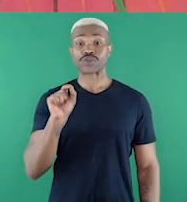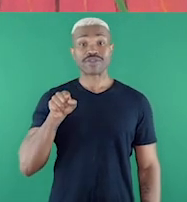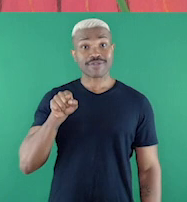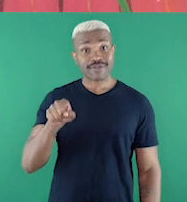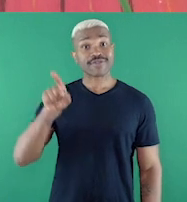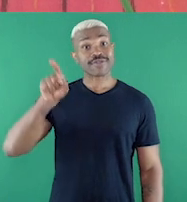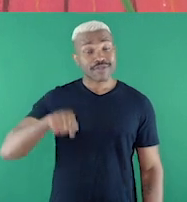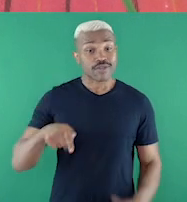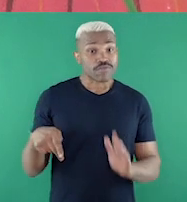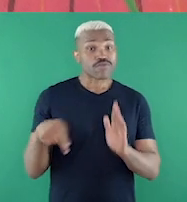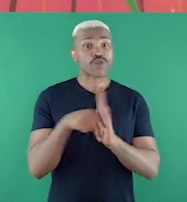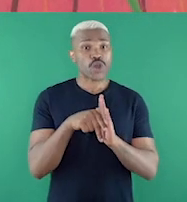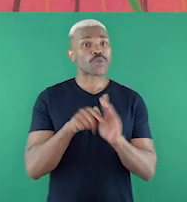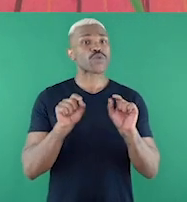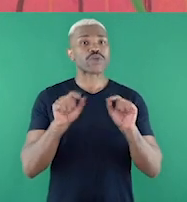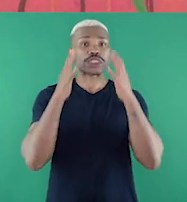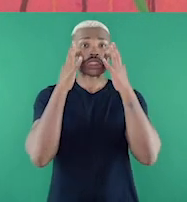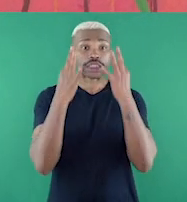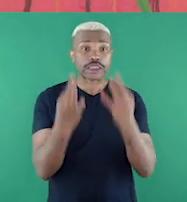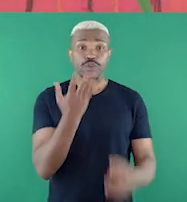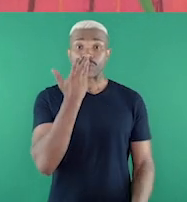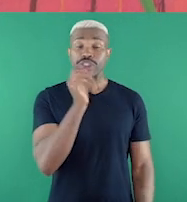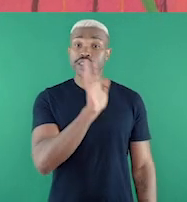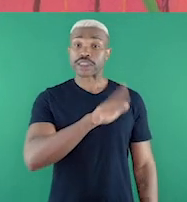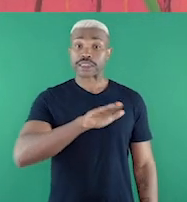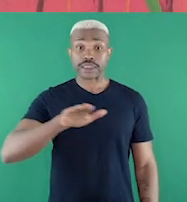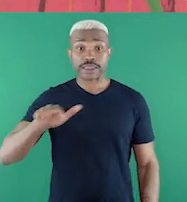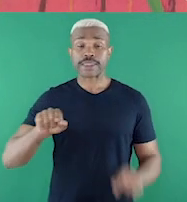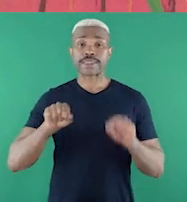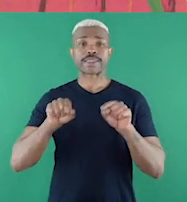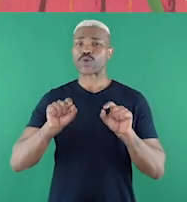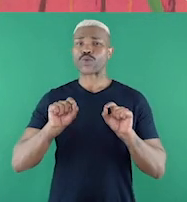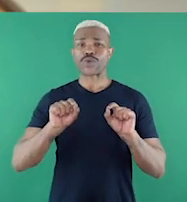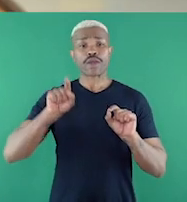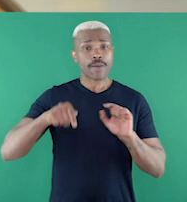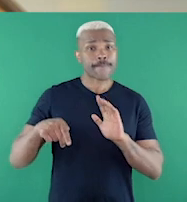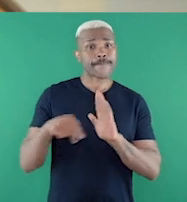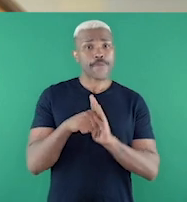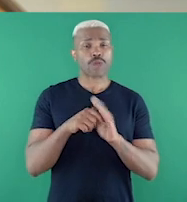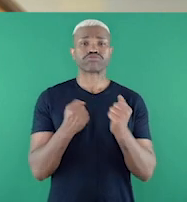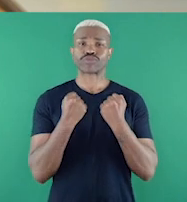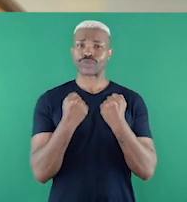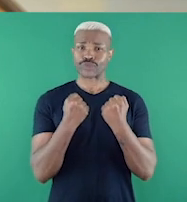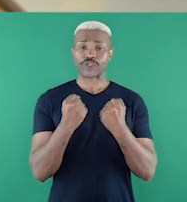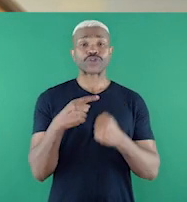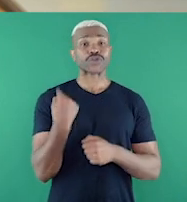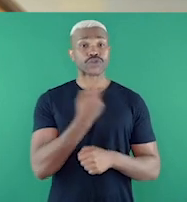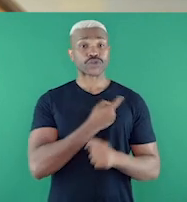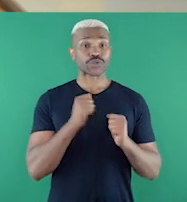um grande elemento que pode chamar a atenção das crianças e são... E é um elemento muito potente para que nós